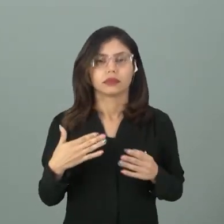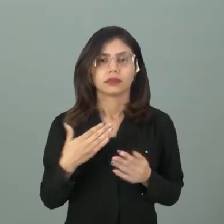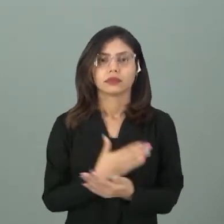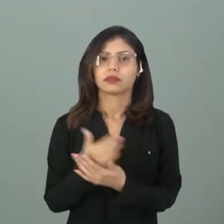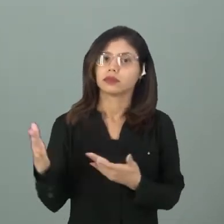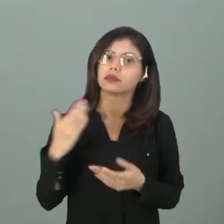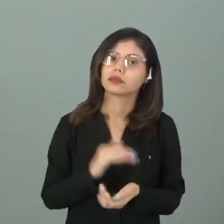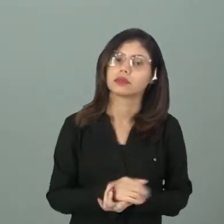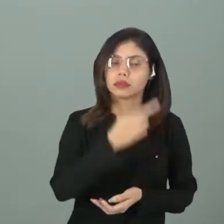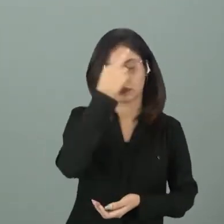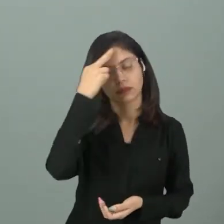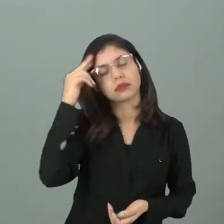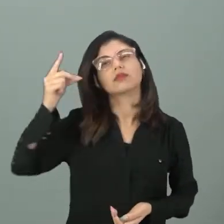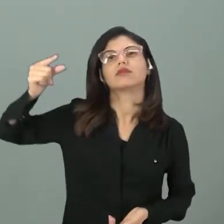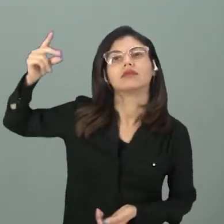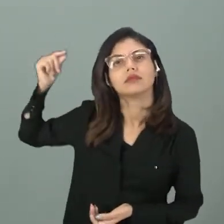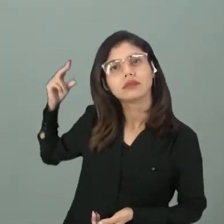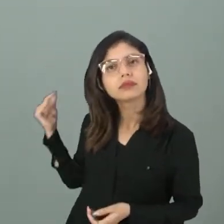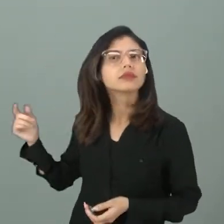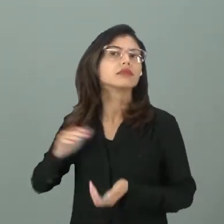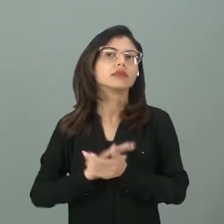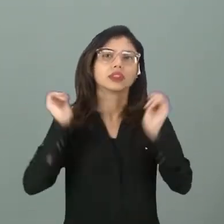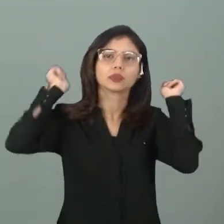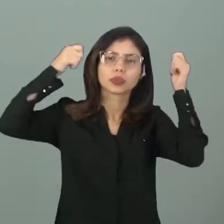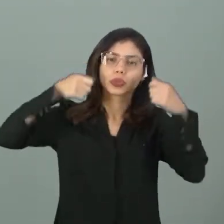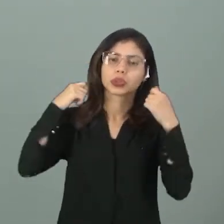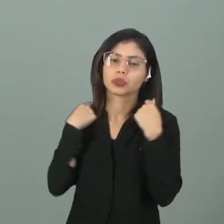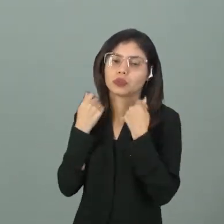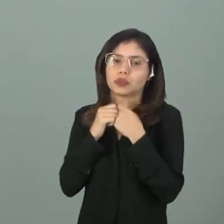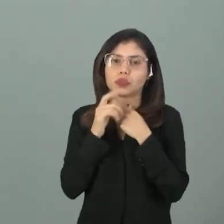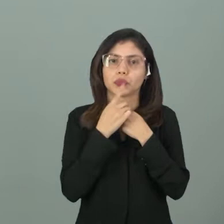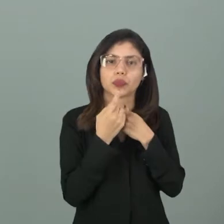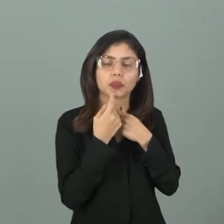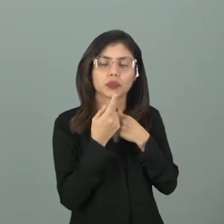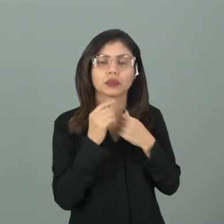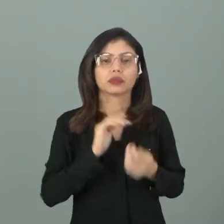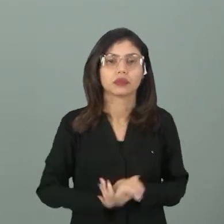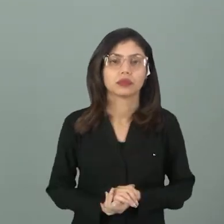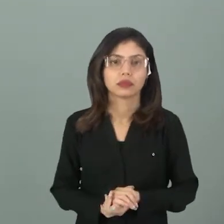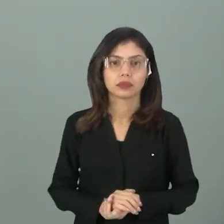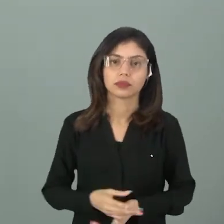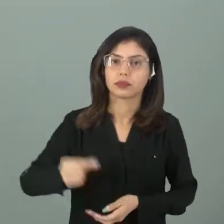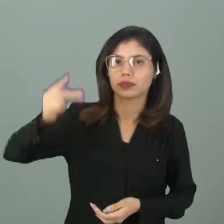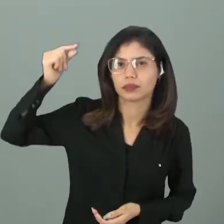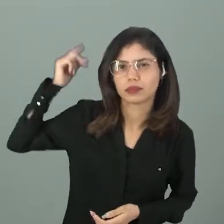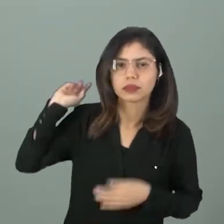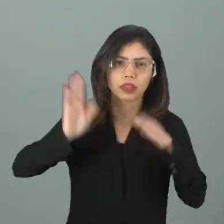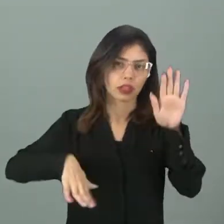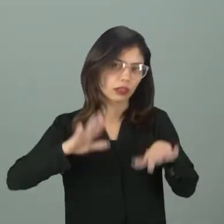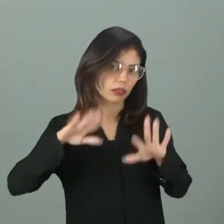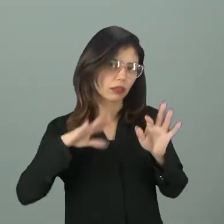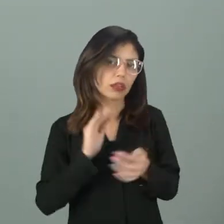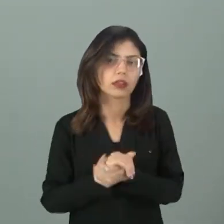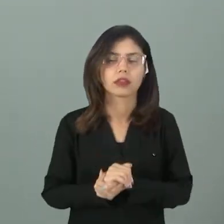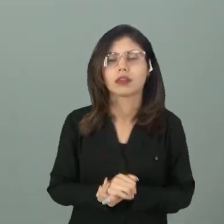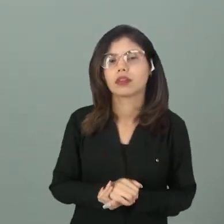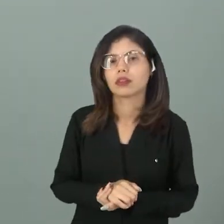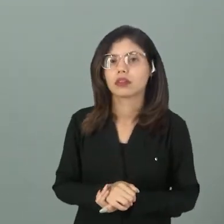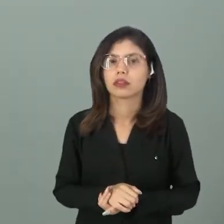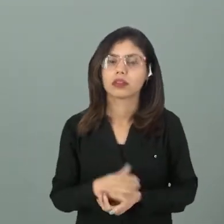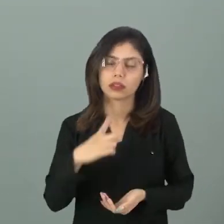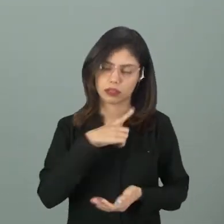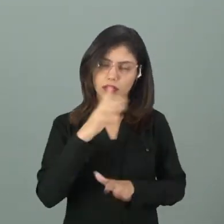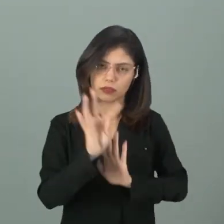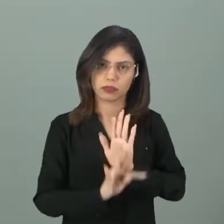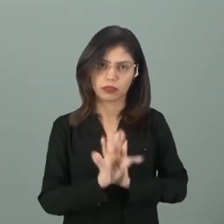lá no início da história. Era uma vez a Chapeuzinho Vermelho, era uma vez dois garotos. Esse era uma vez nem sempre marca esse